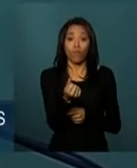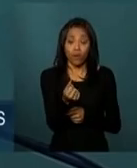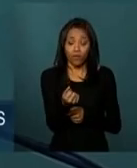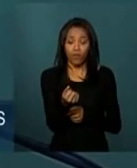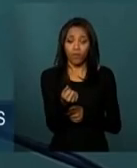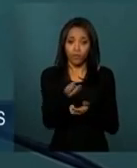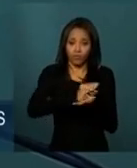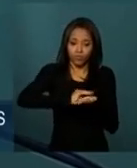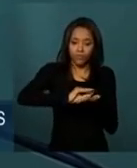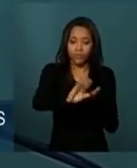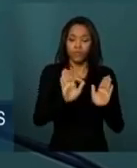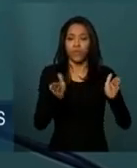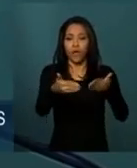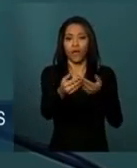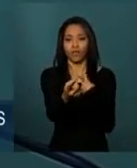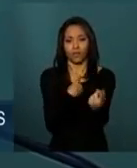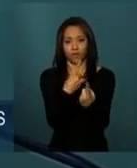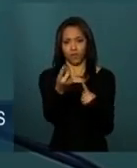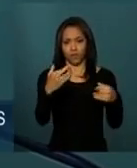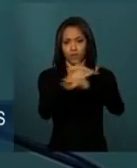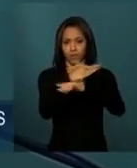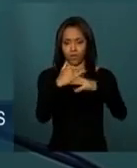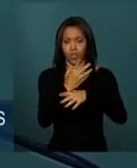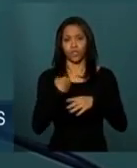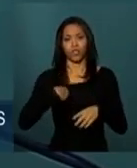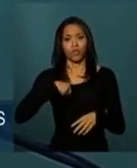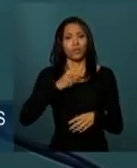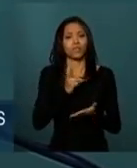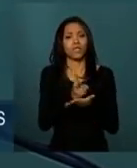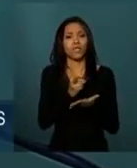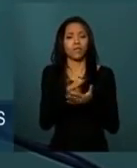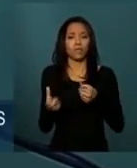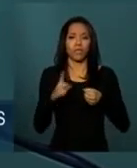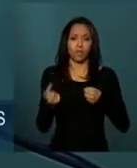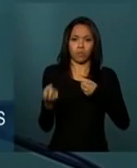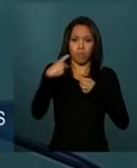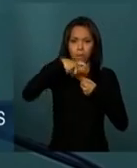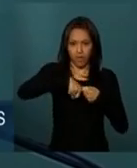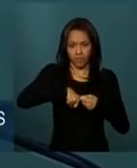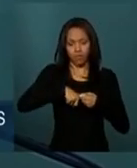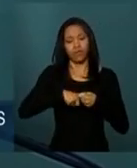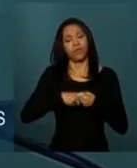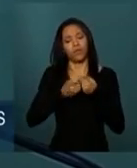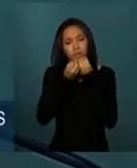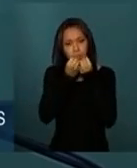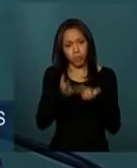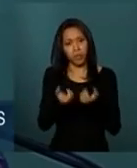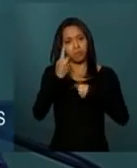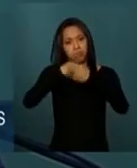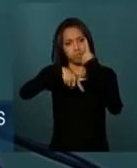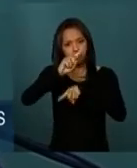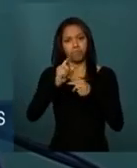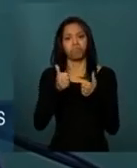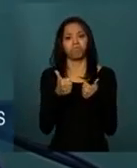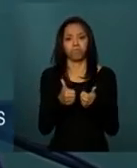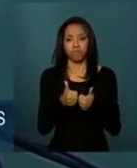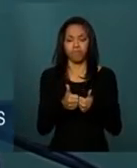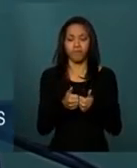mobilidade urbana que nós fazemos em parceria, uma parceria muito bem sucedida e